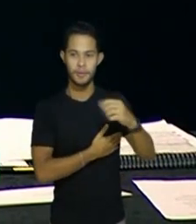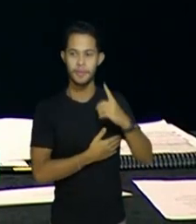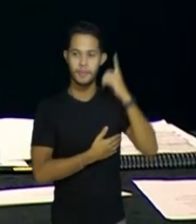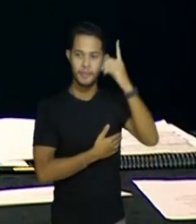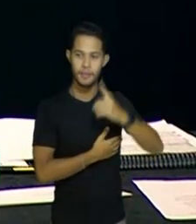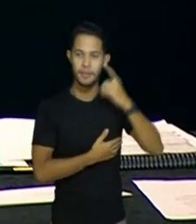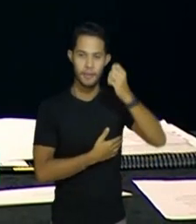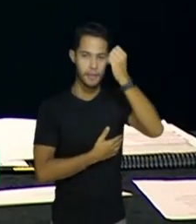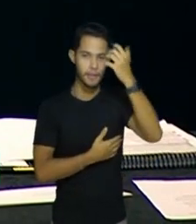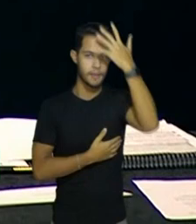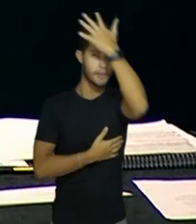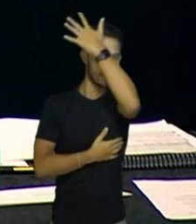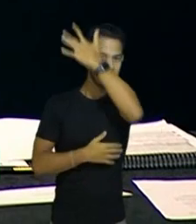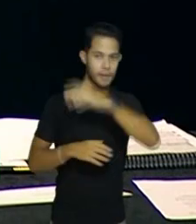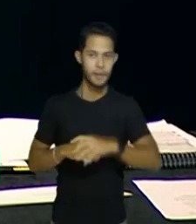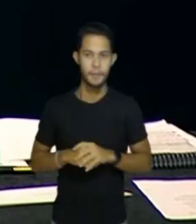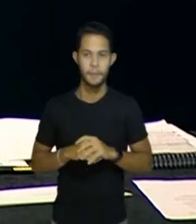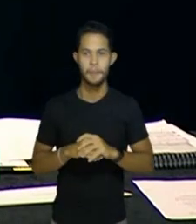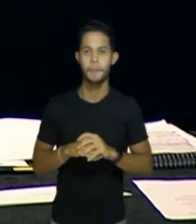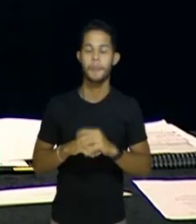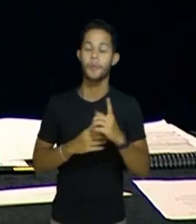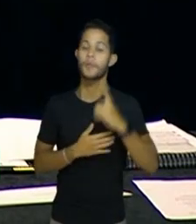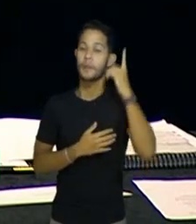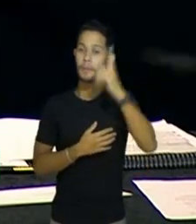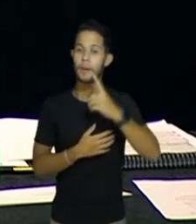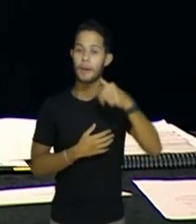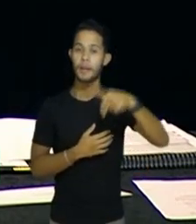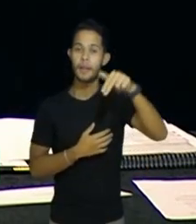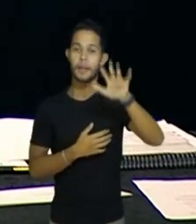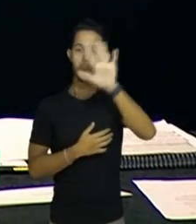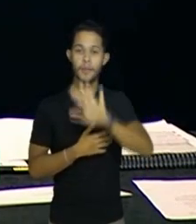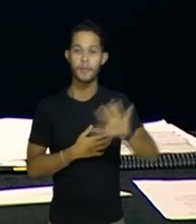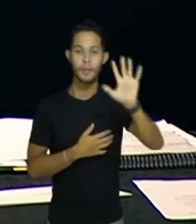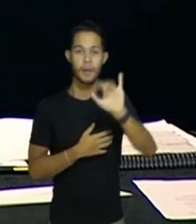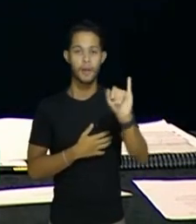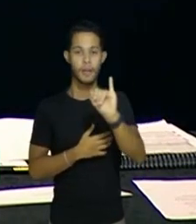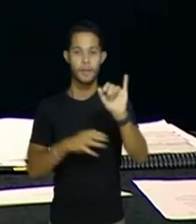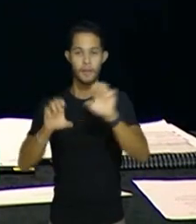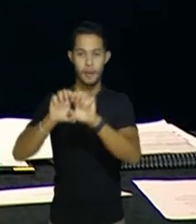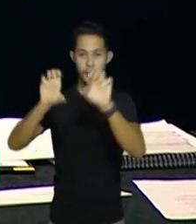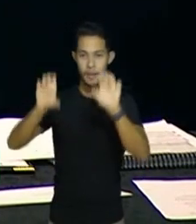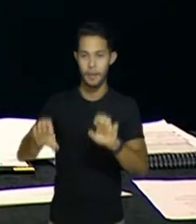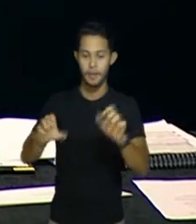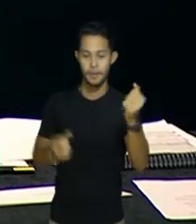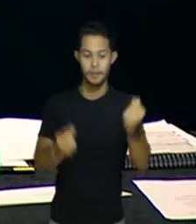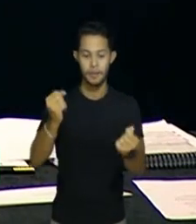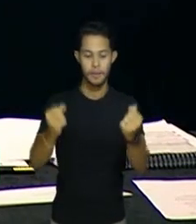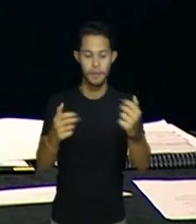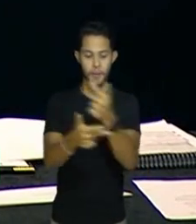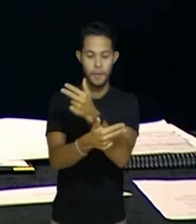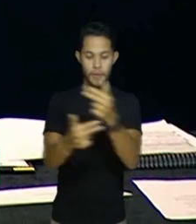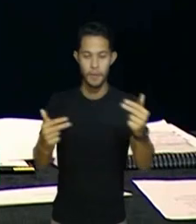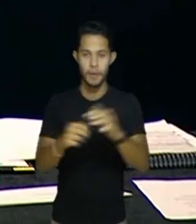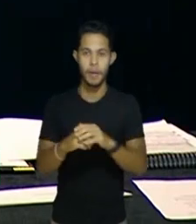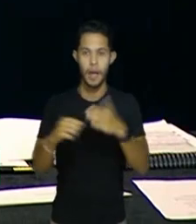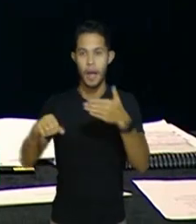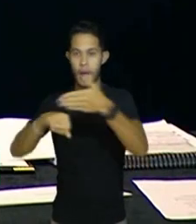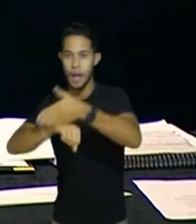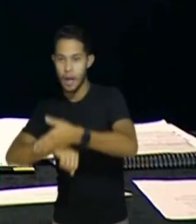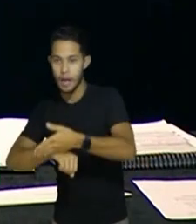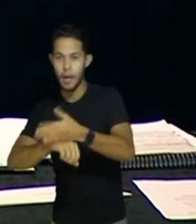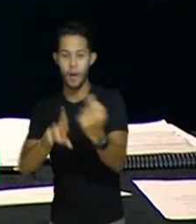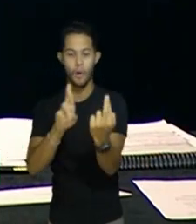apelo ao superintendente regional do Departamento Nacional de Infraestrutura de Transportes pela abertura da alça de acesso da